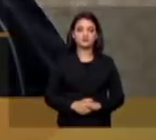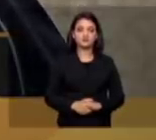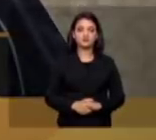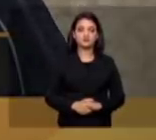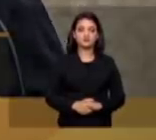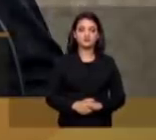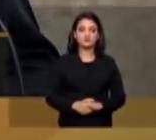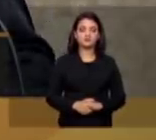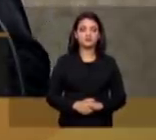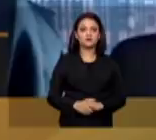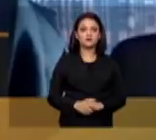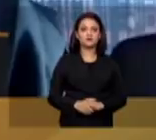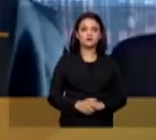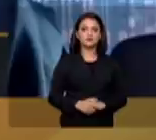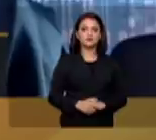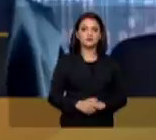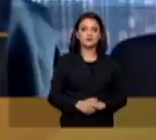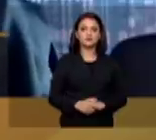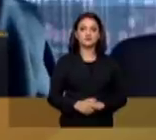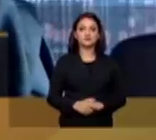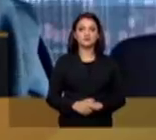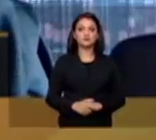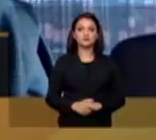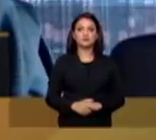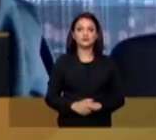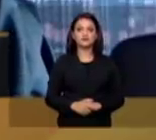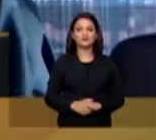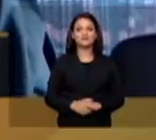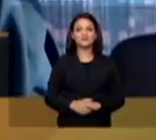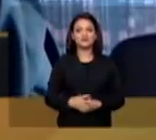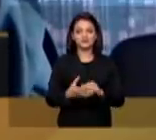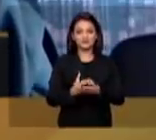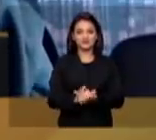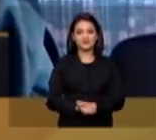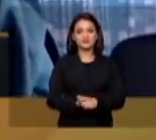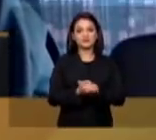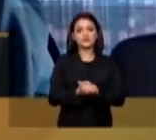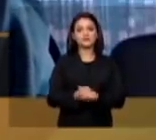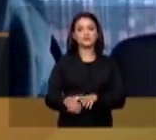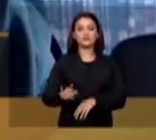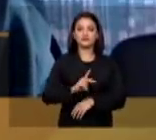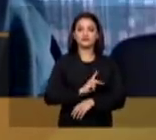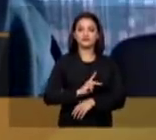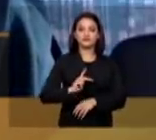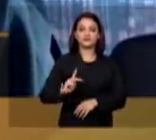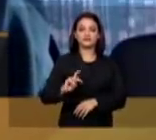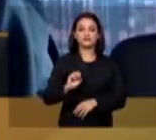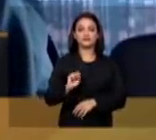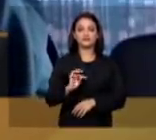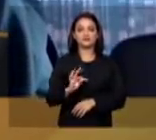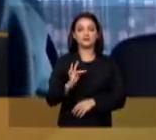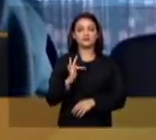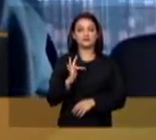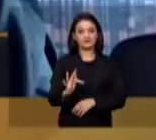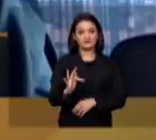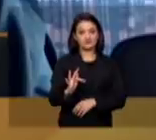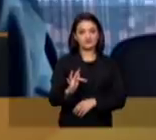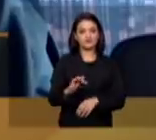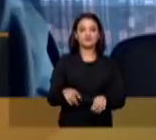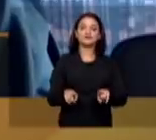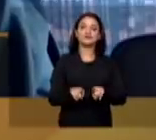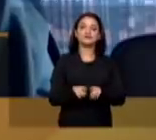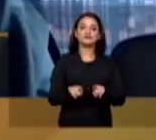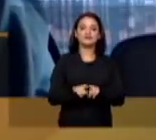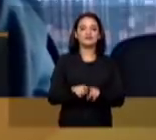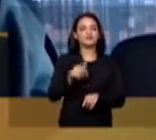Pois não, eminente ministro Luiz Fux, presidente do Supremo Tribunal Federal, eminente ministra Carmen Lúcia,